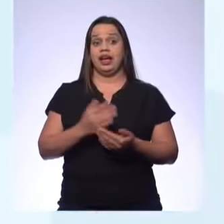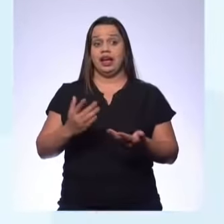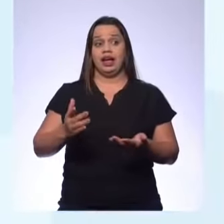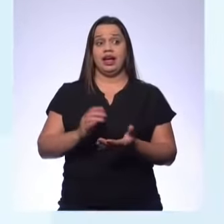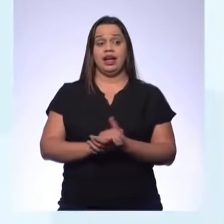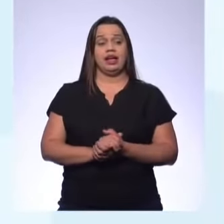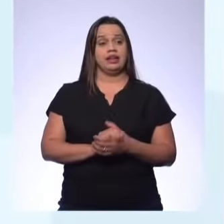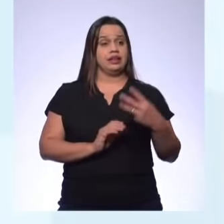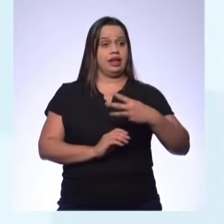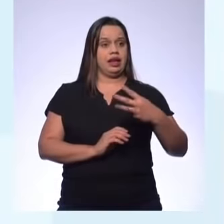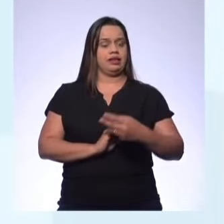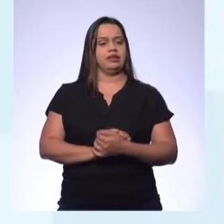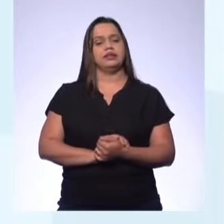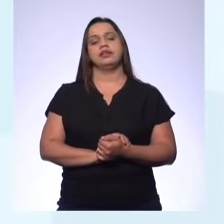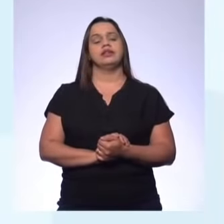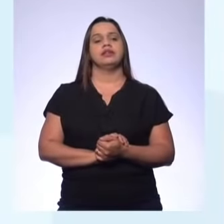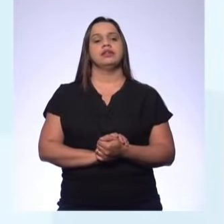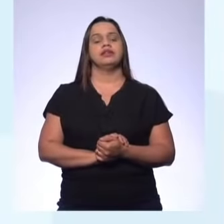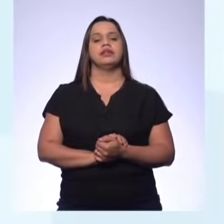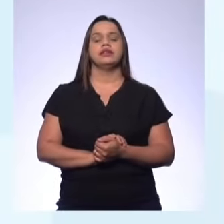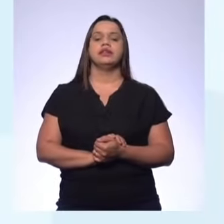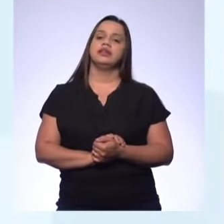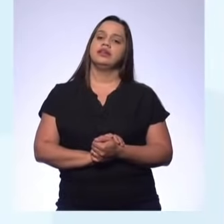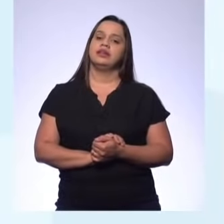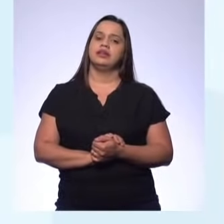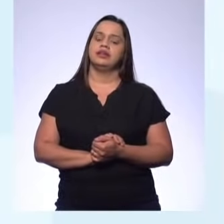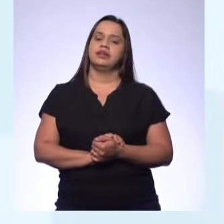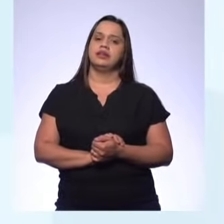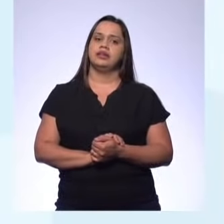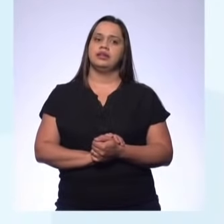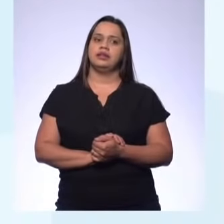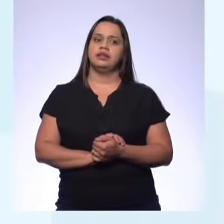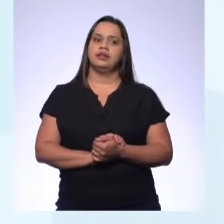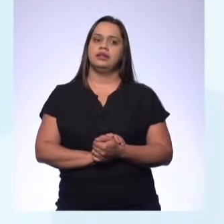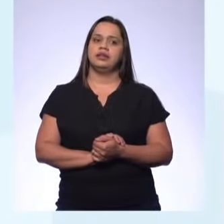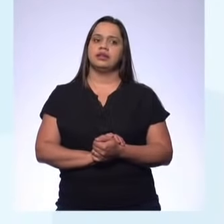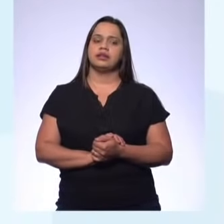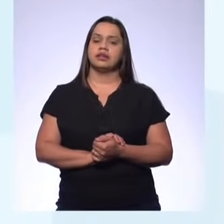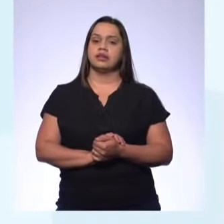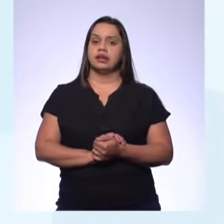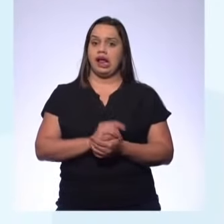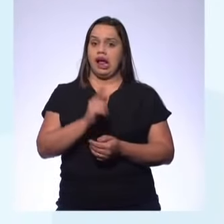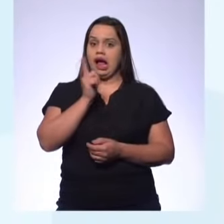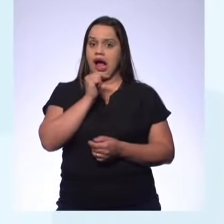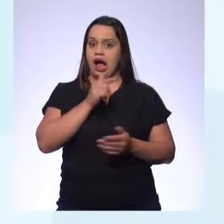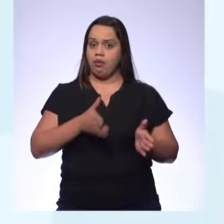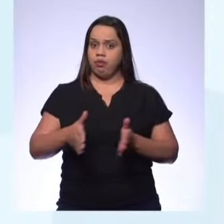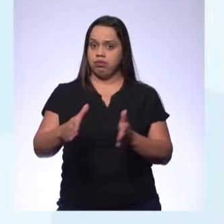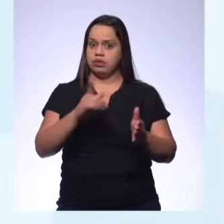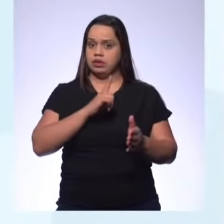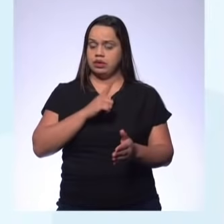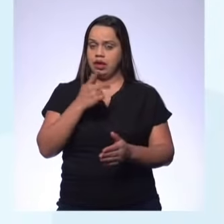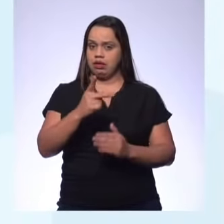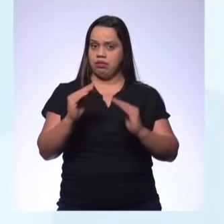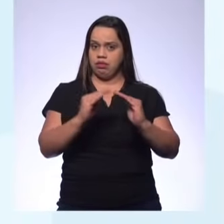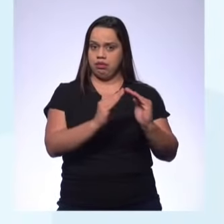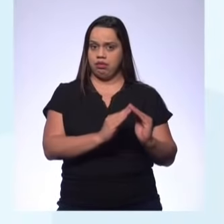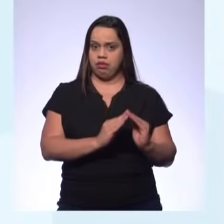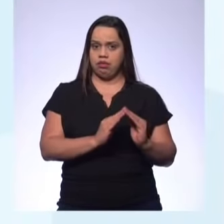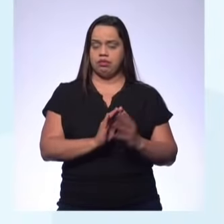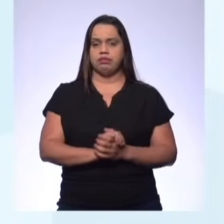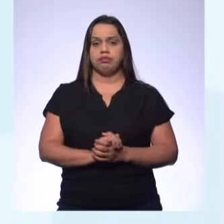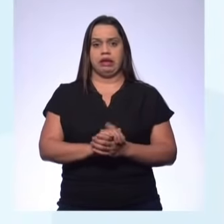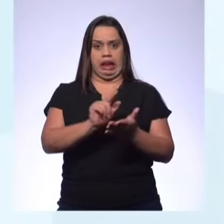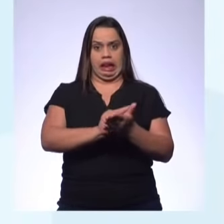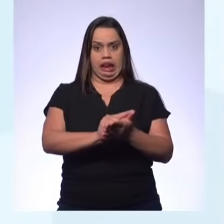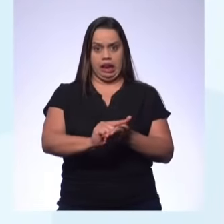Are there water courses in your community? Há cursos de água na sua comunidade? Are they clean? Eles são